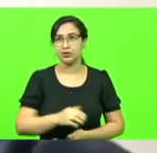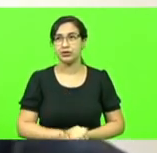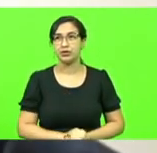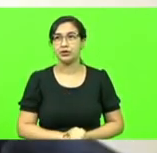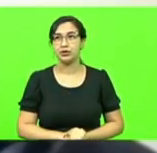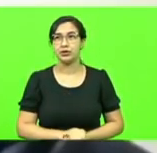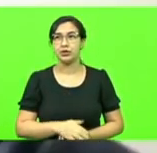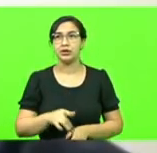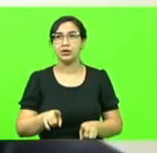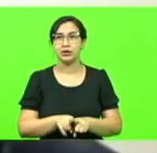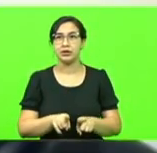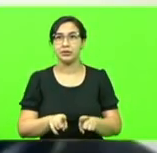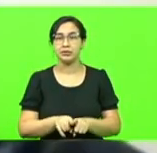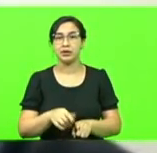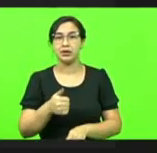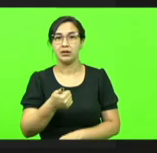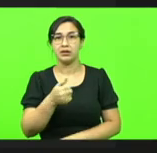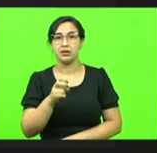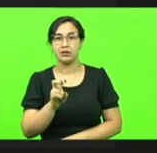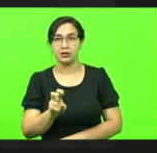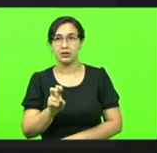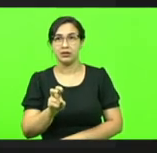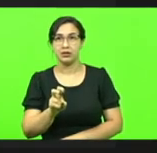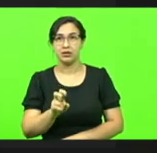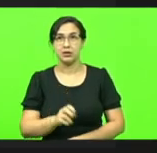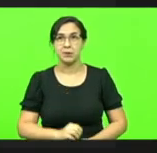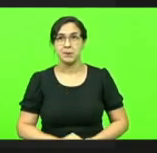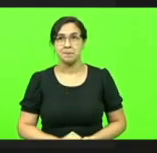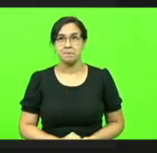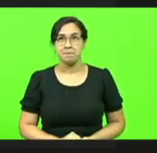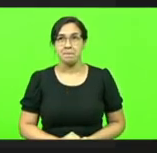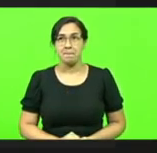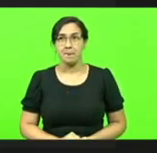7 e 15... Tem alguém com o áudio ligado, por favor?